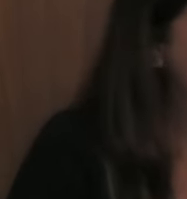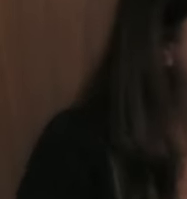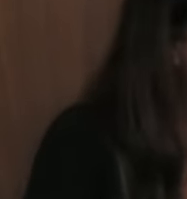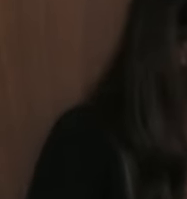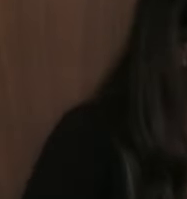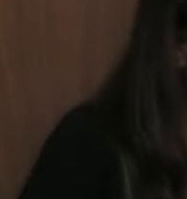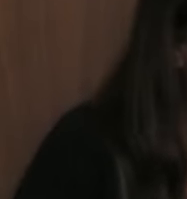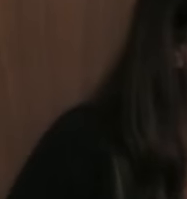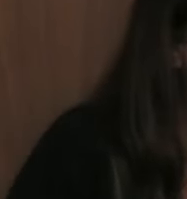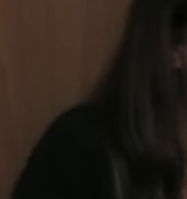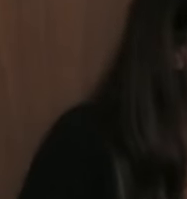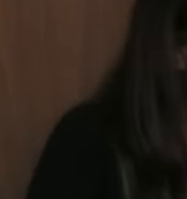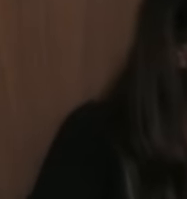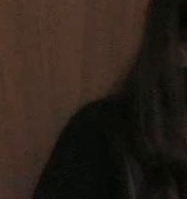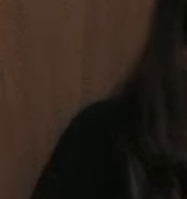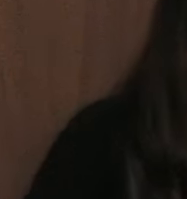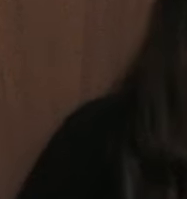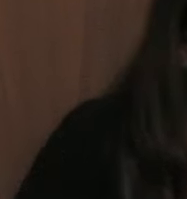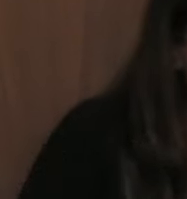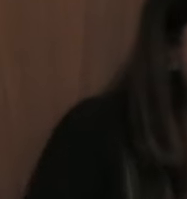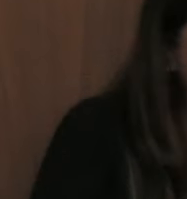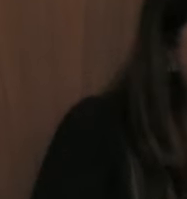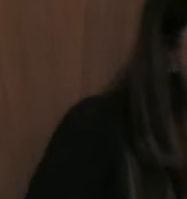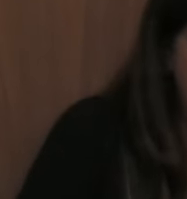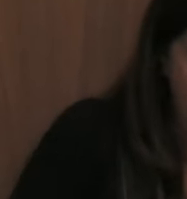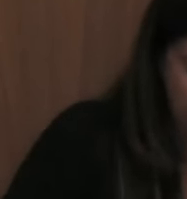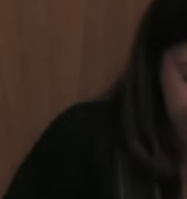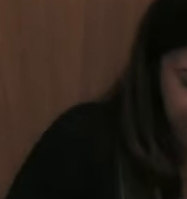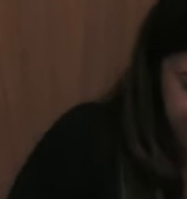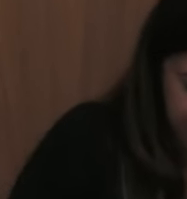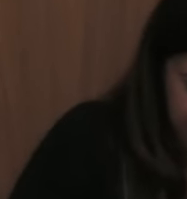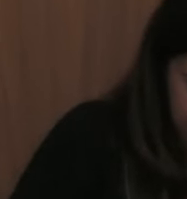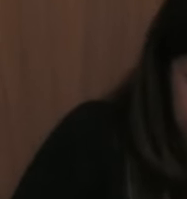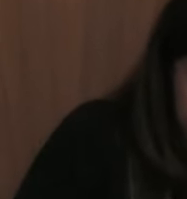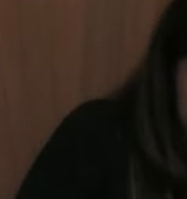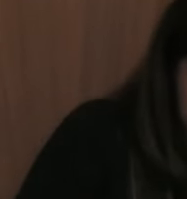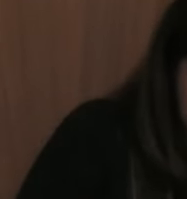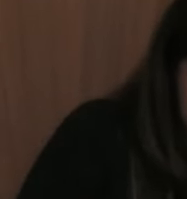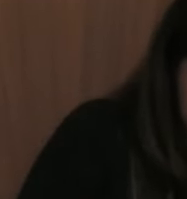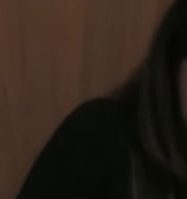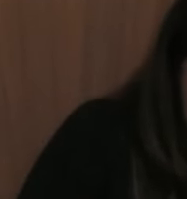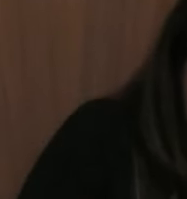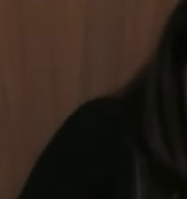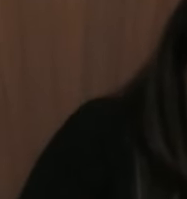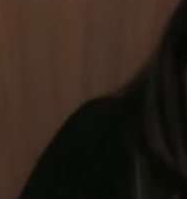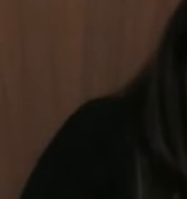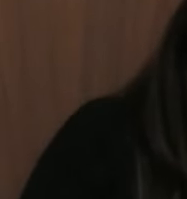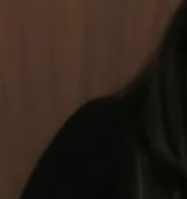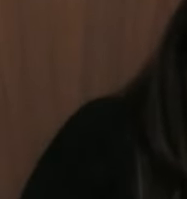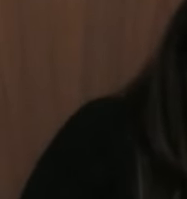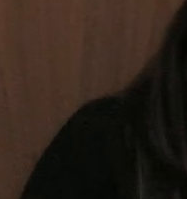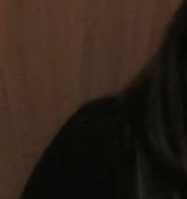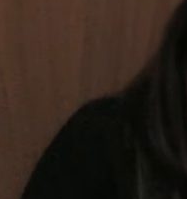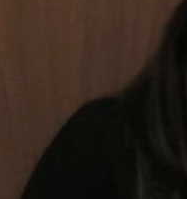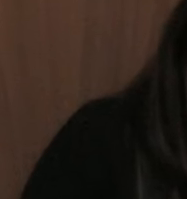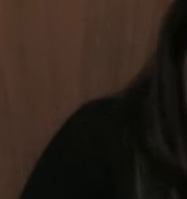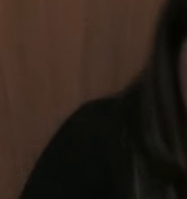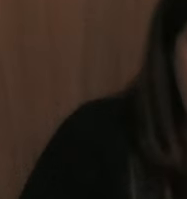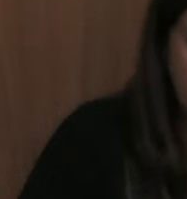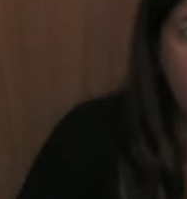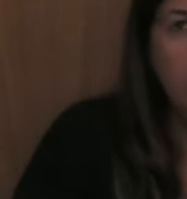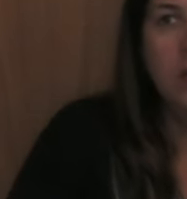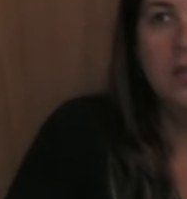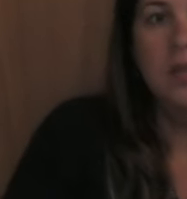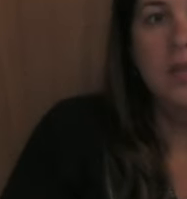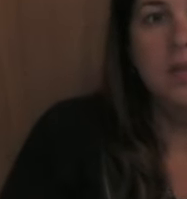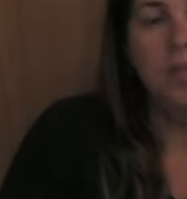essa amendoeira continua lá sem ser podada, causando tanto o problema no abastecimento de energia